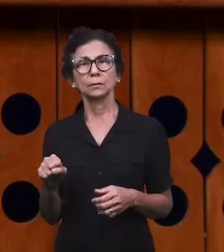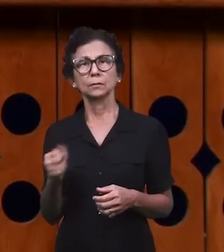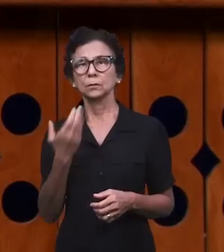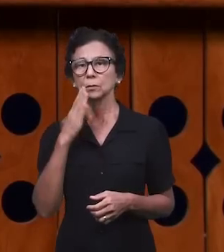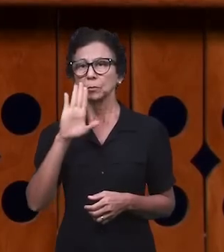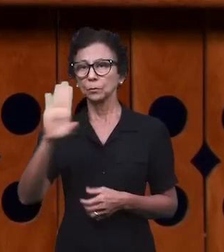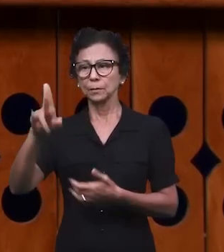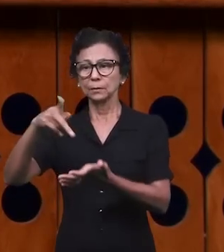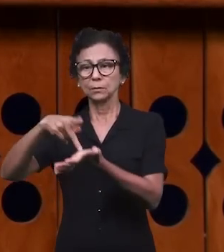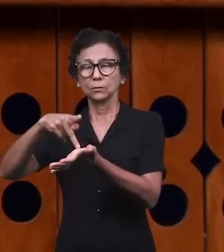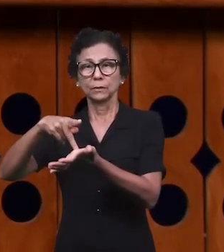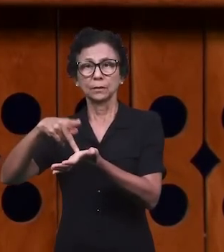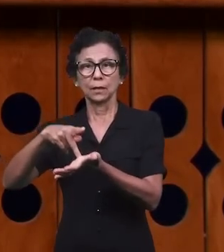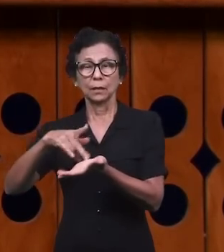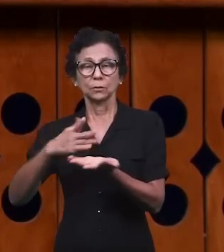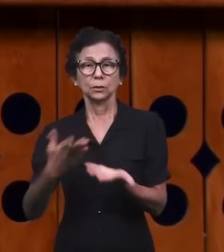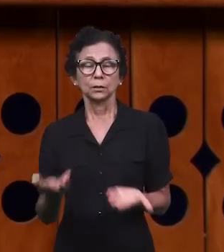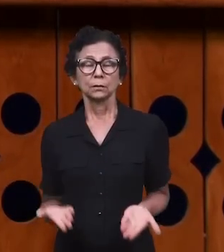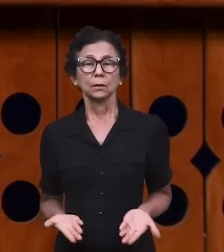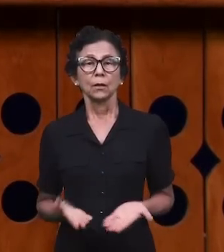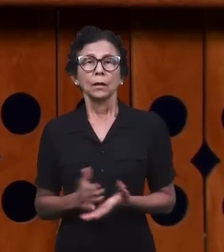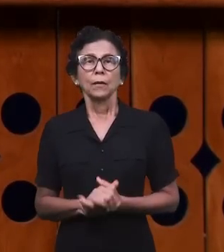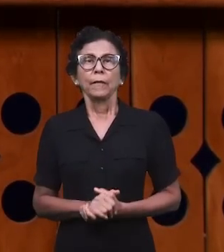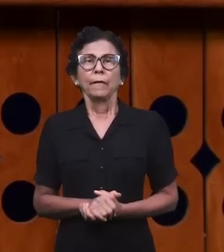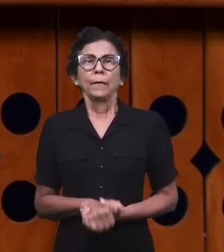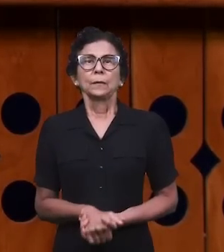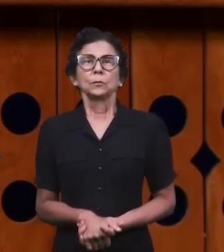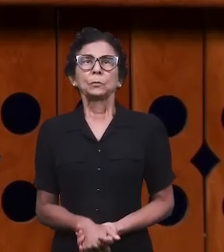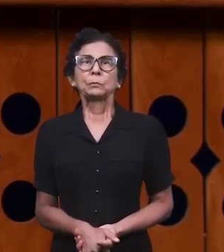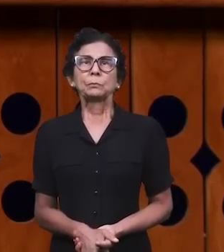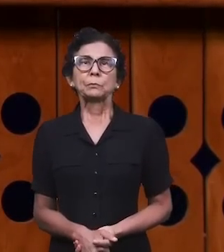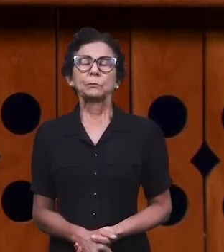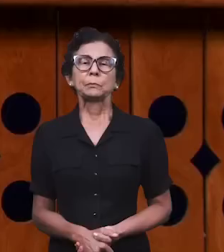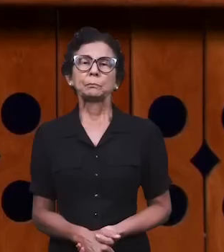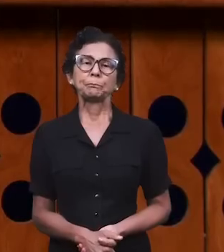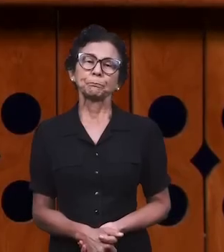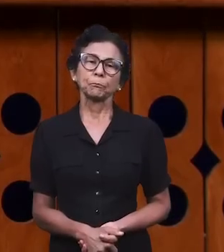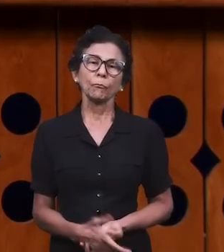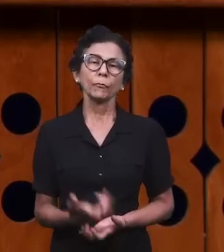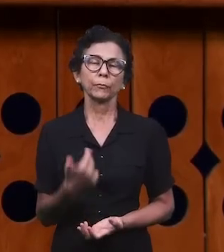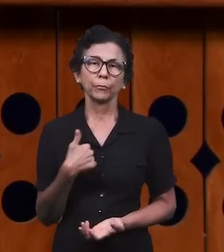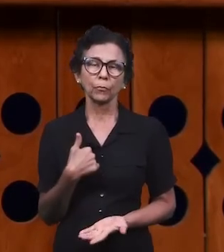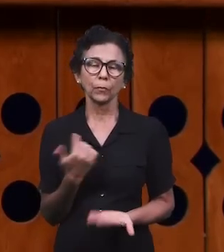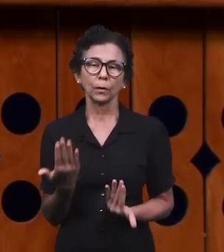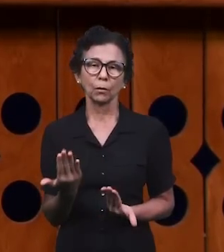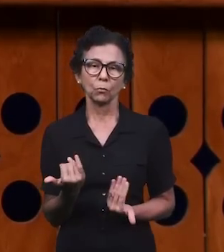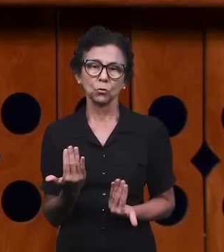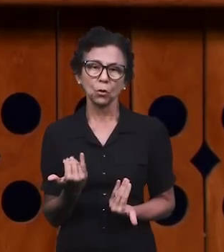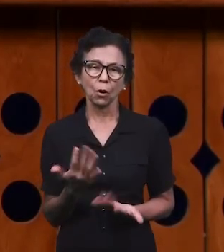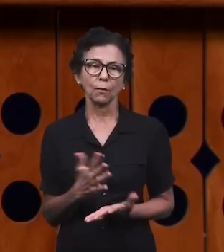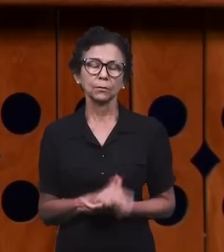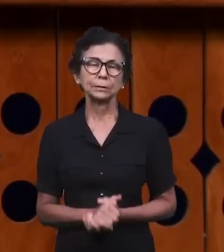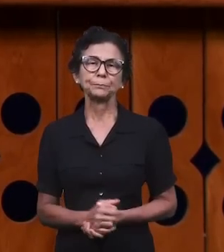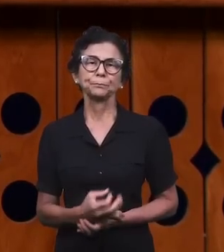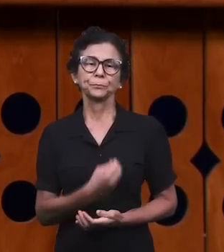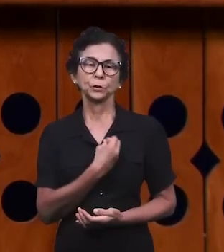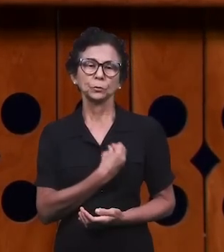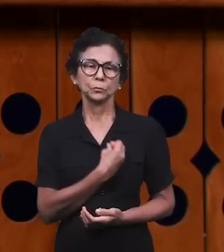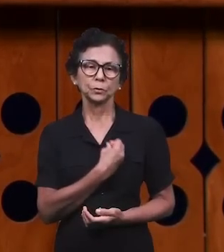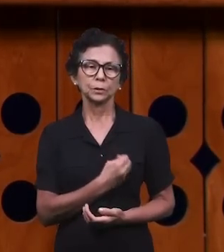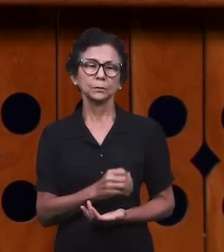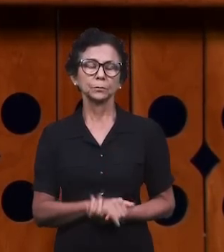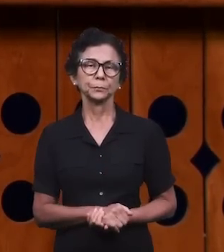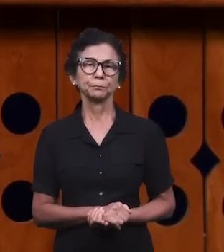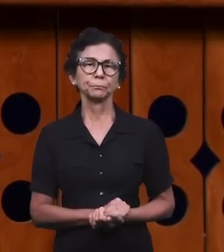é verdadeira. Então, eu saio como jovem para viver a minha vida no trabalho, no relacionamento, na